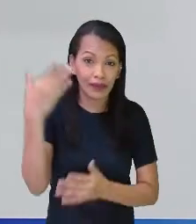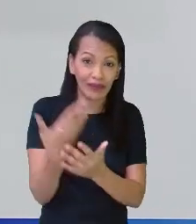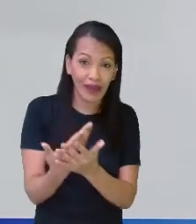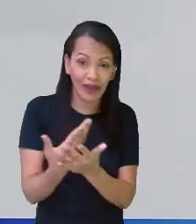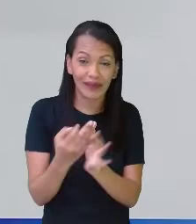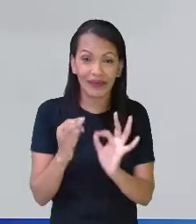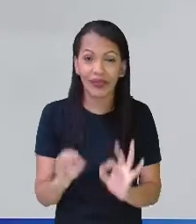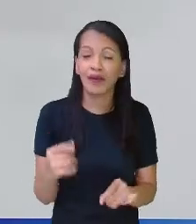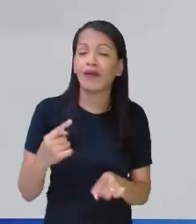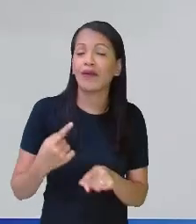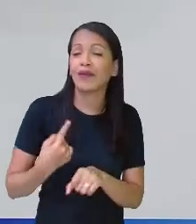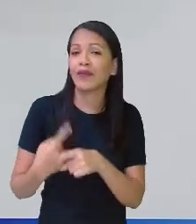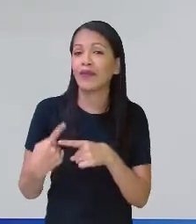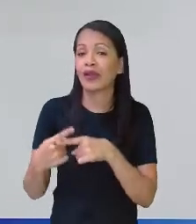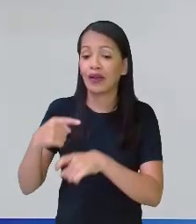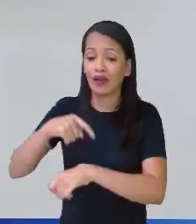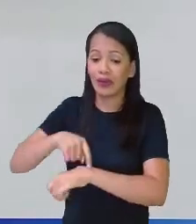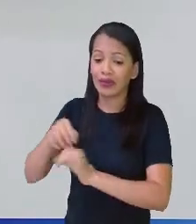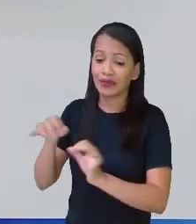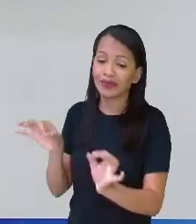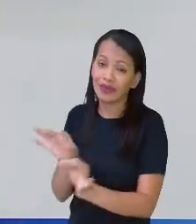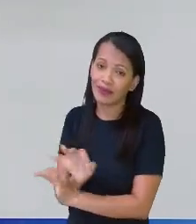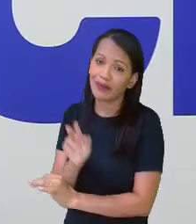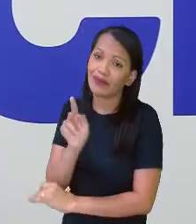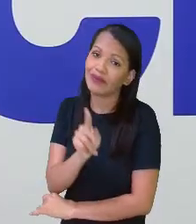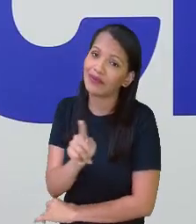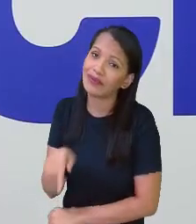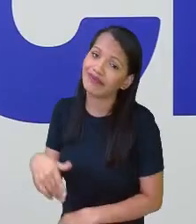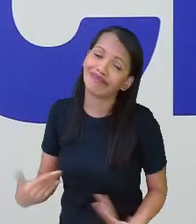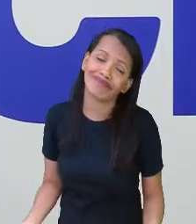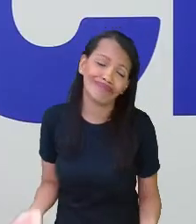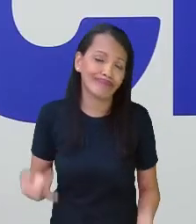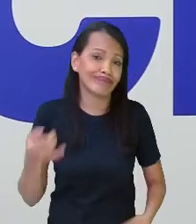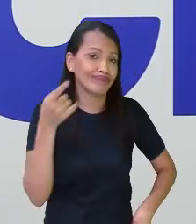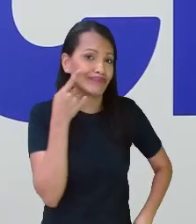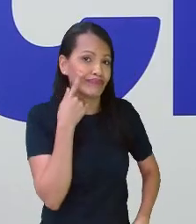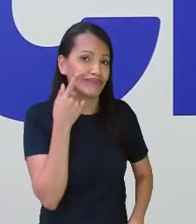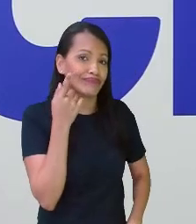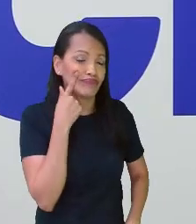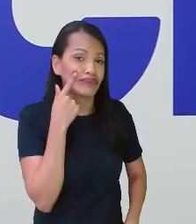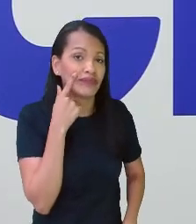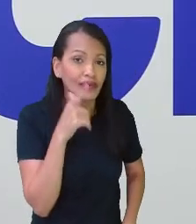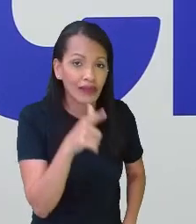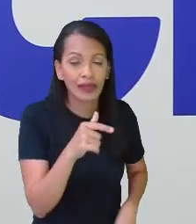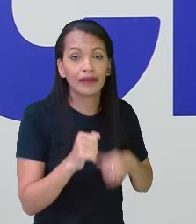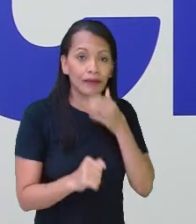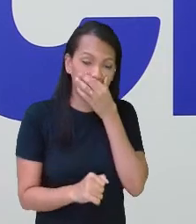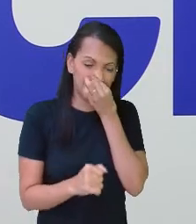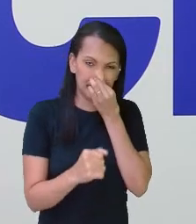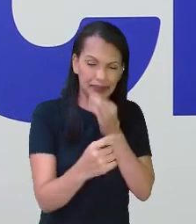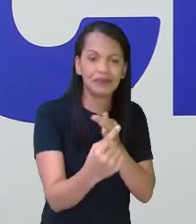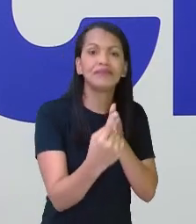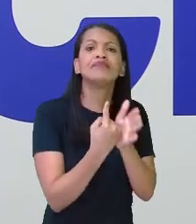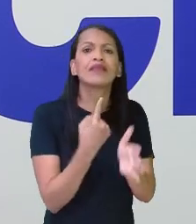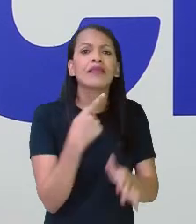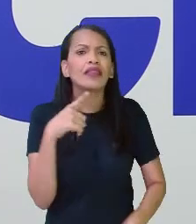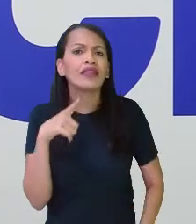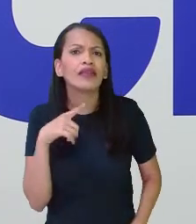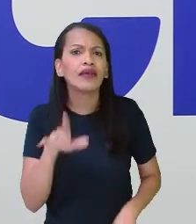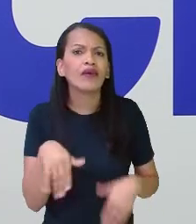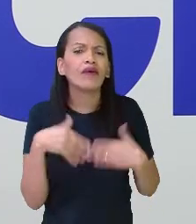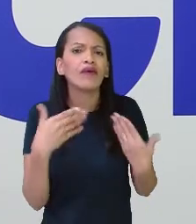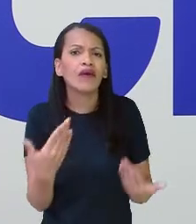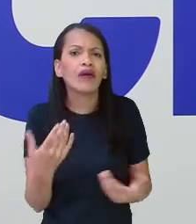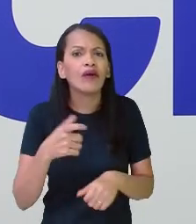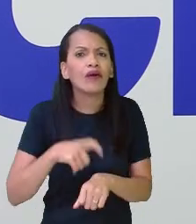tá? Porque o tempo acabou, professora Mauriceia. Ah, e olha só, a Niquela perguntou exatamente isso. Tia, que hora